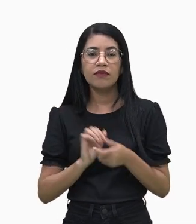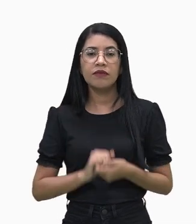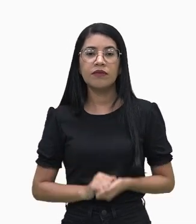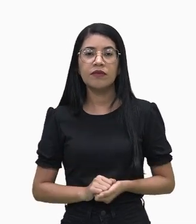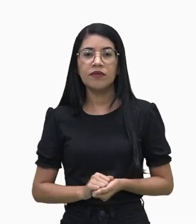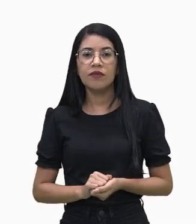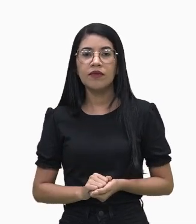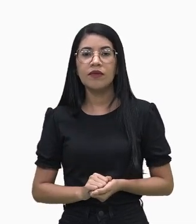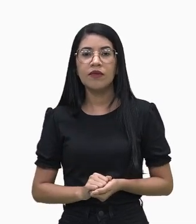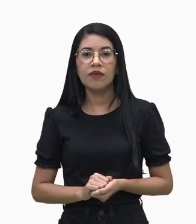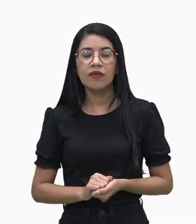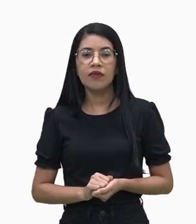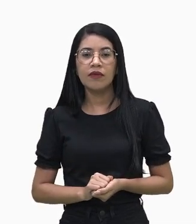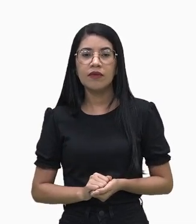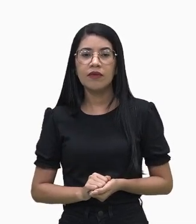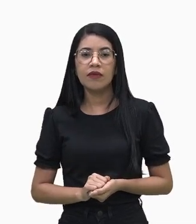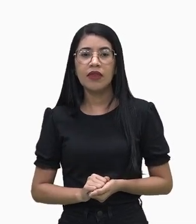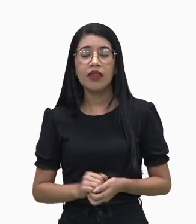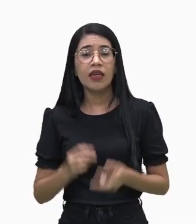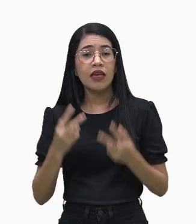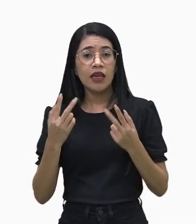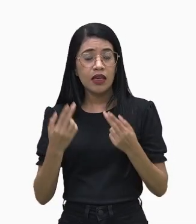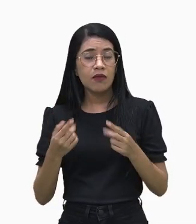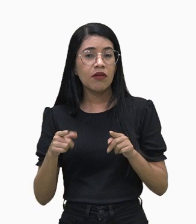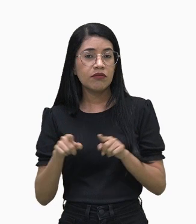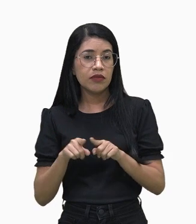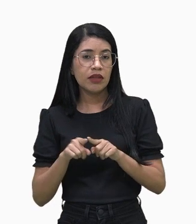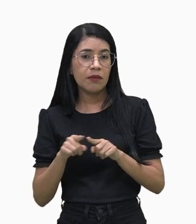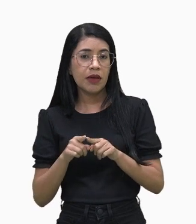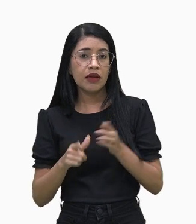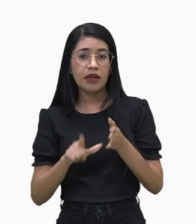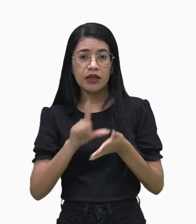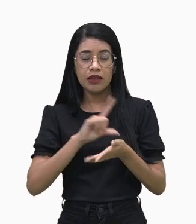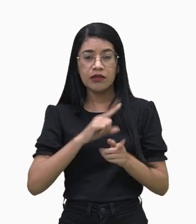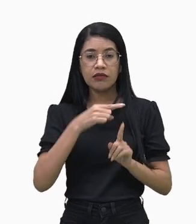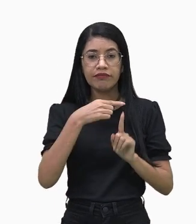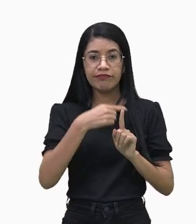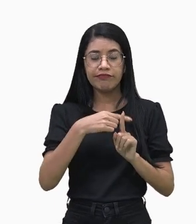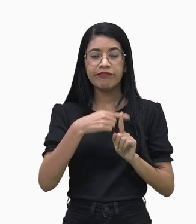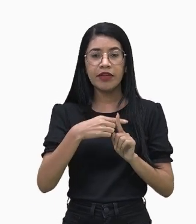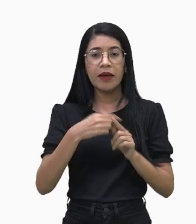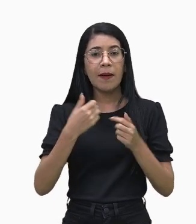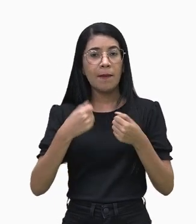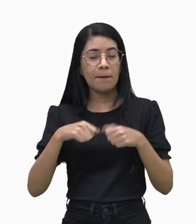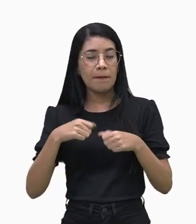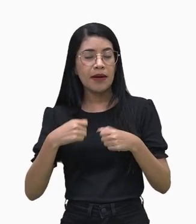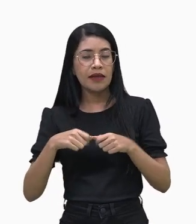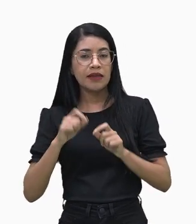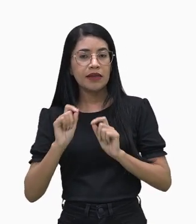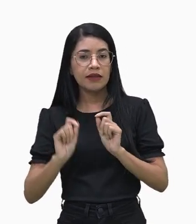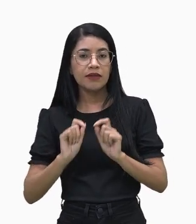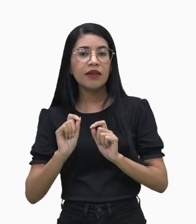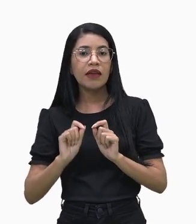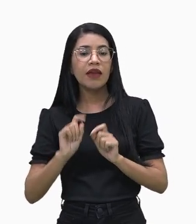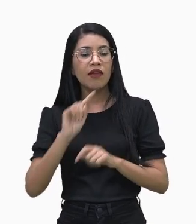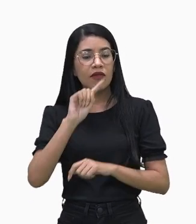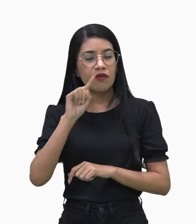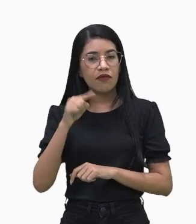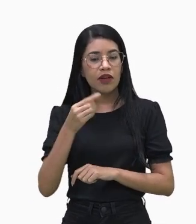fazer? Da mesma forma que nós fizemos lá na adição, nós devemos, então,